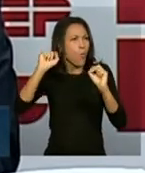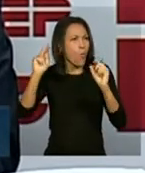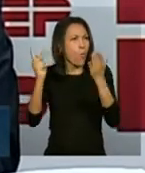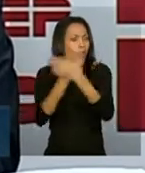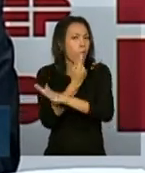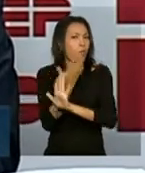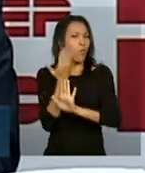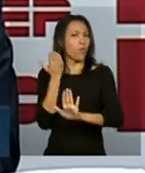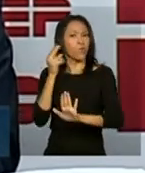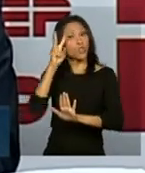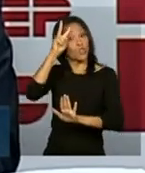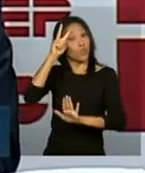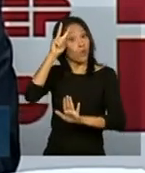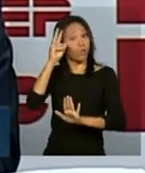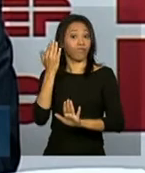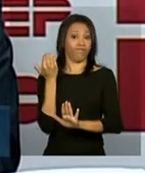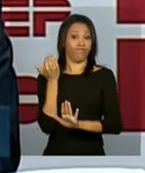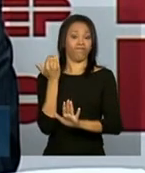Não só